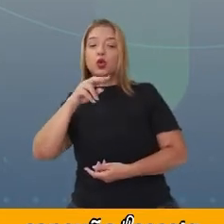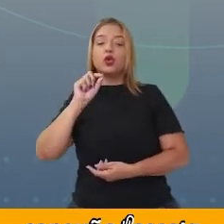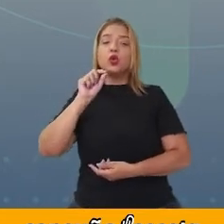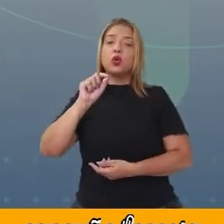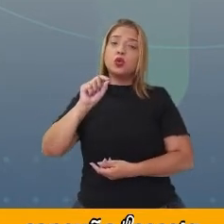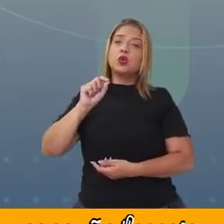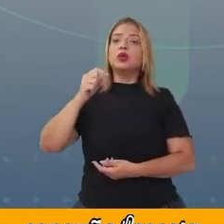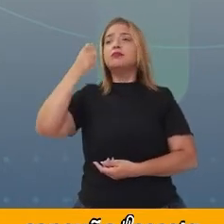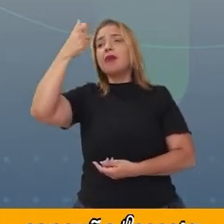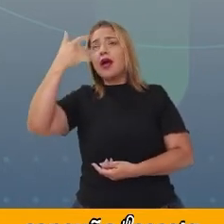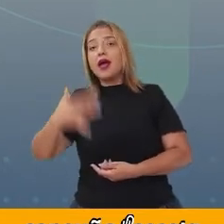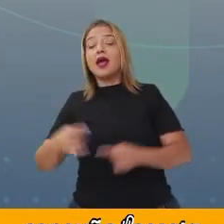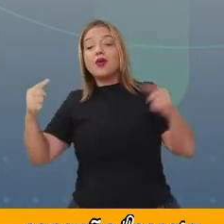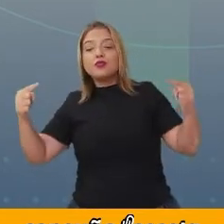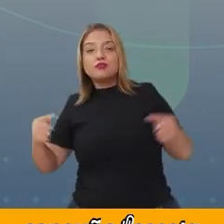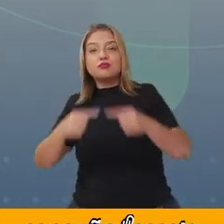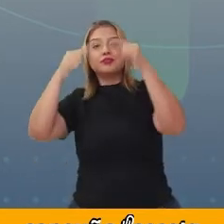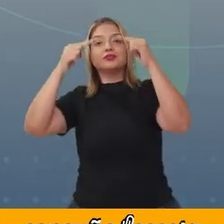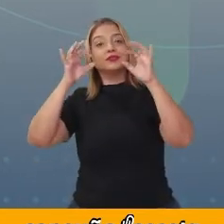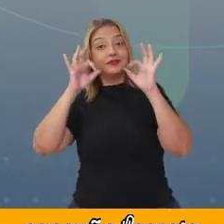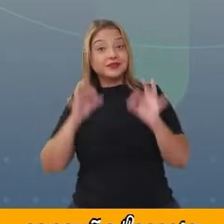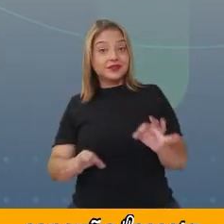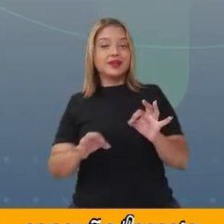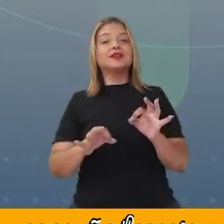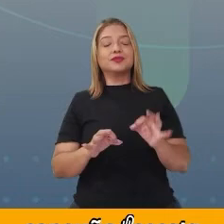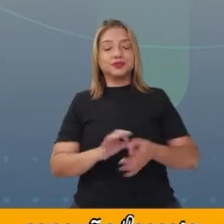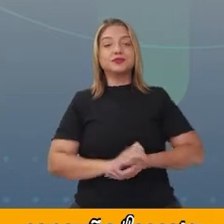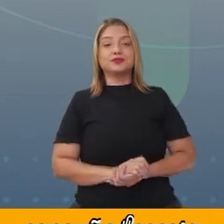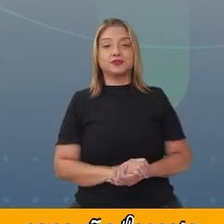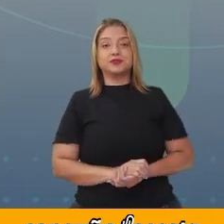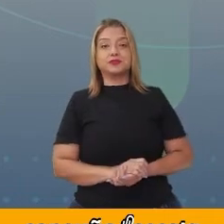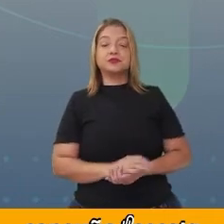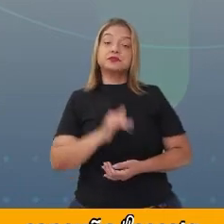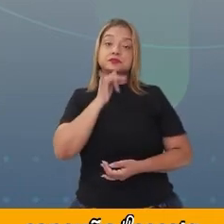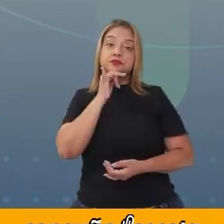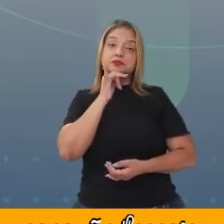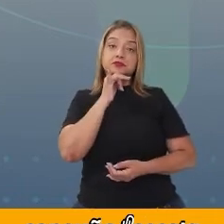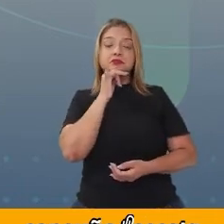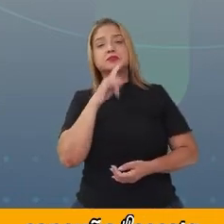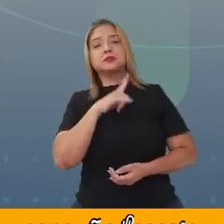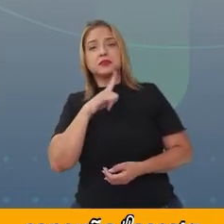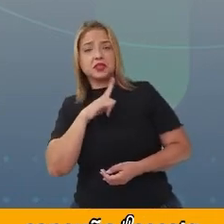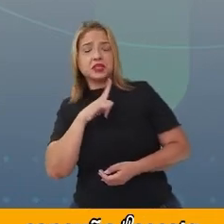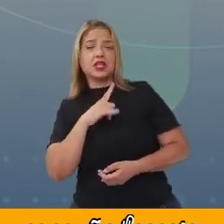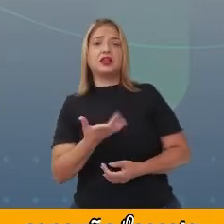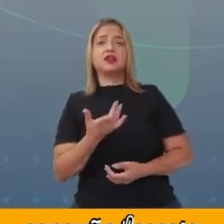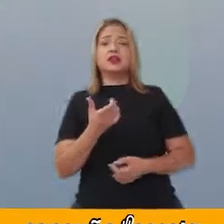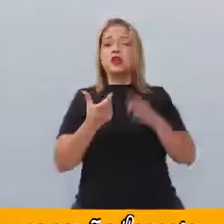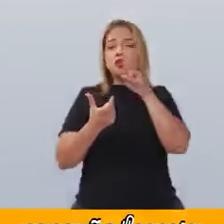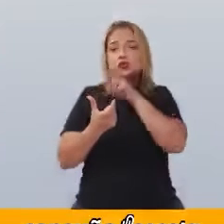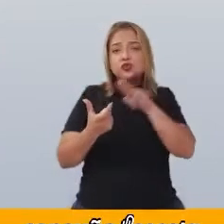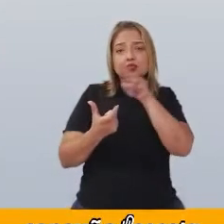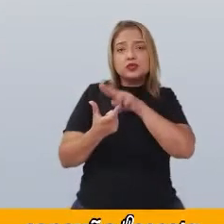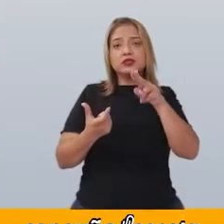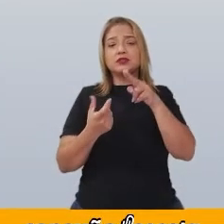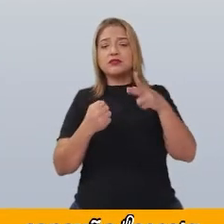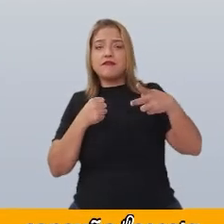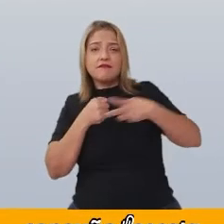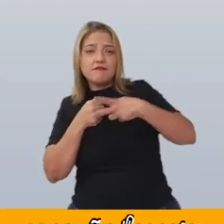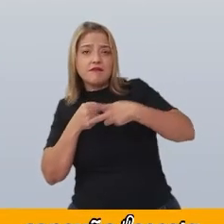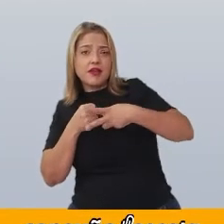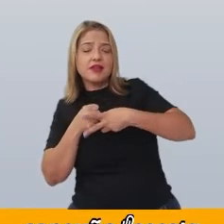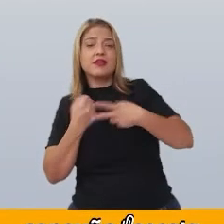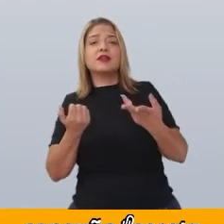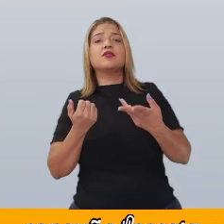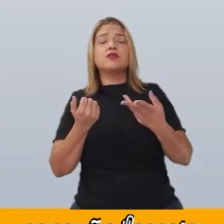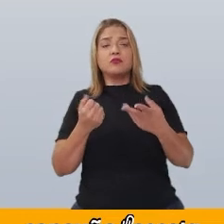vai culminar lá no desfecho, né? A presença, então, de substantivos, verbos,